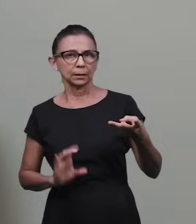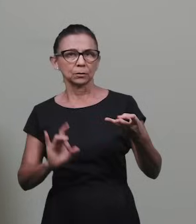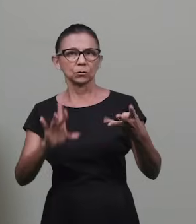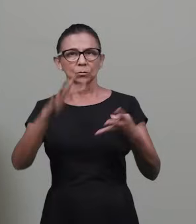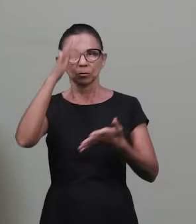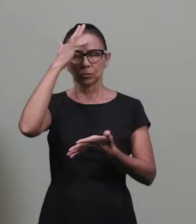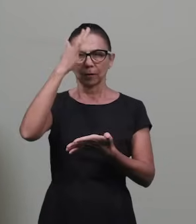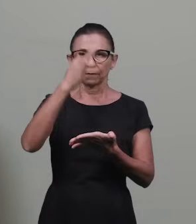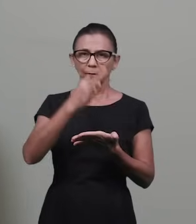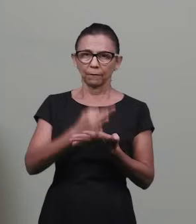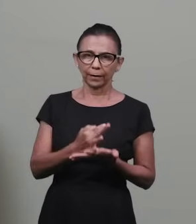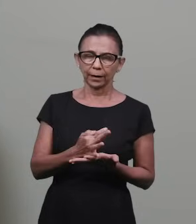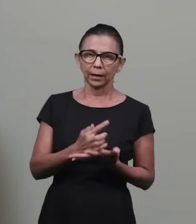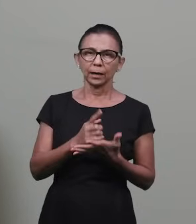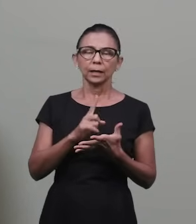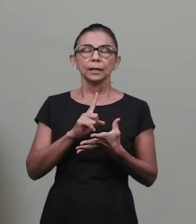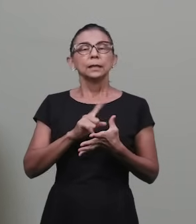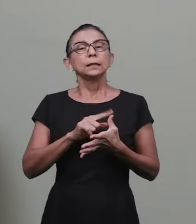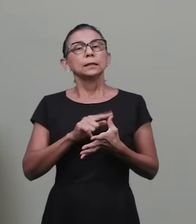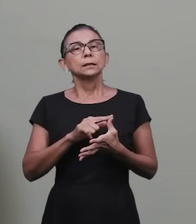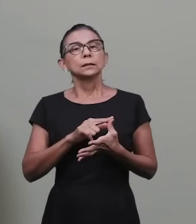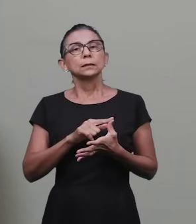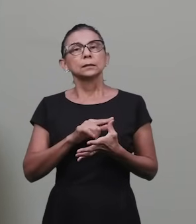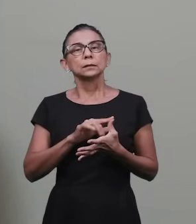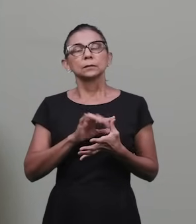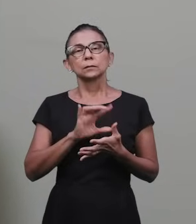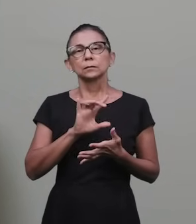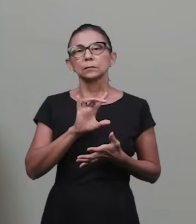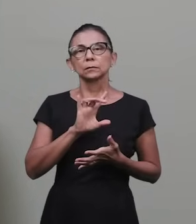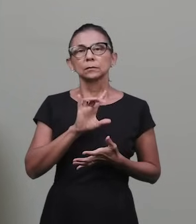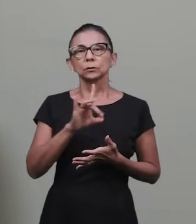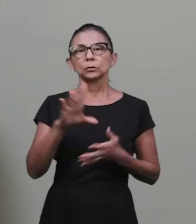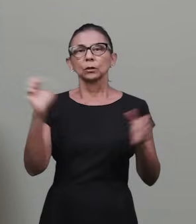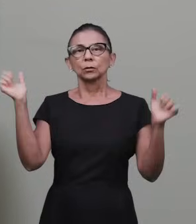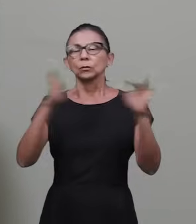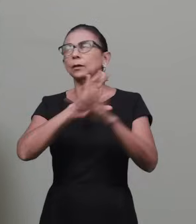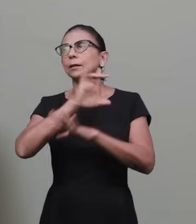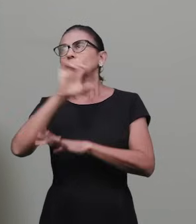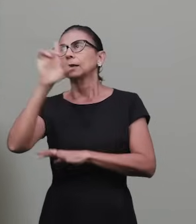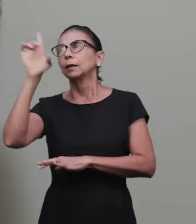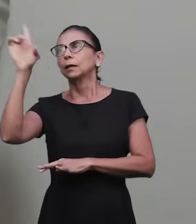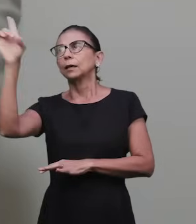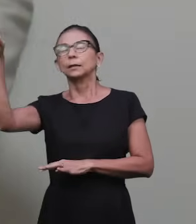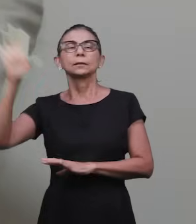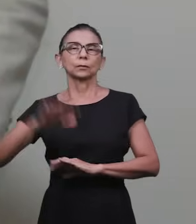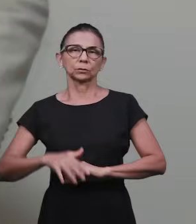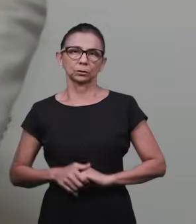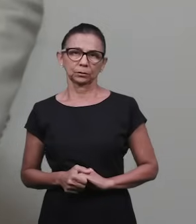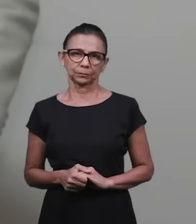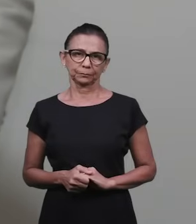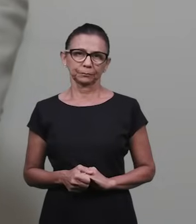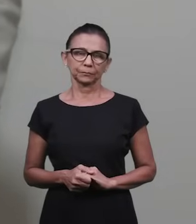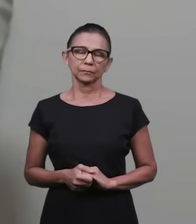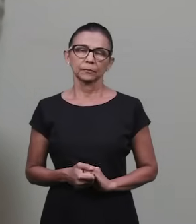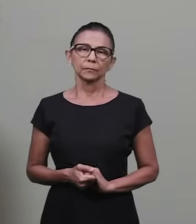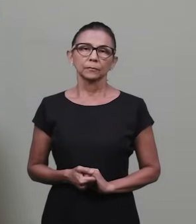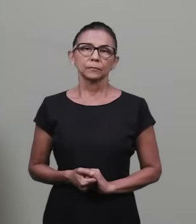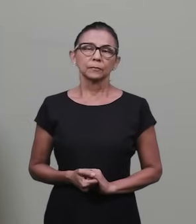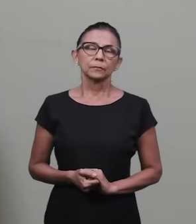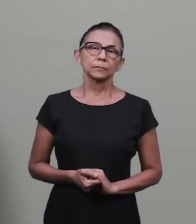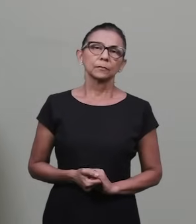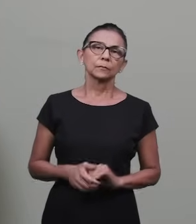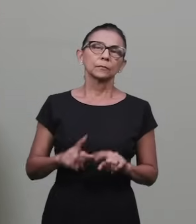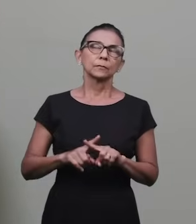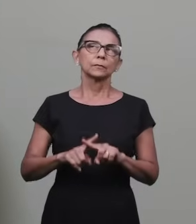fé, somente Deus, né? Somente glória a Deus, não com glória a ninguém, não se a Deus. Mas, depois